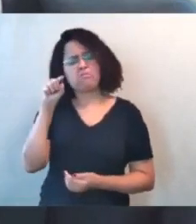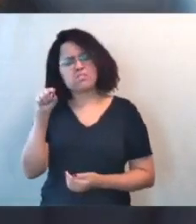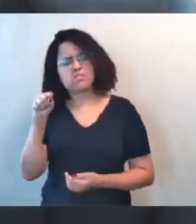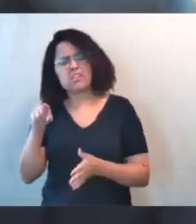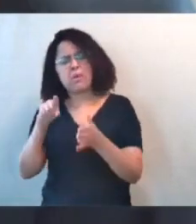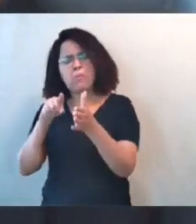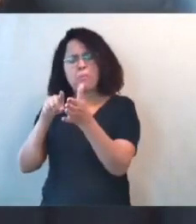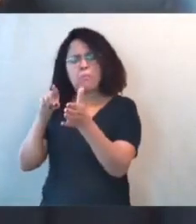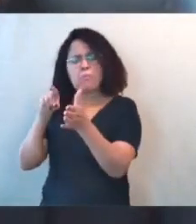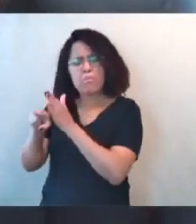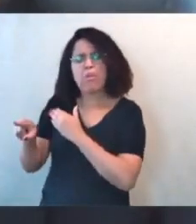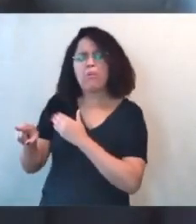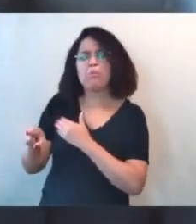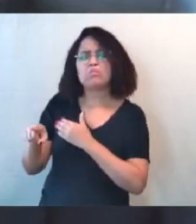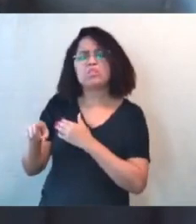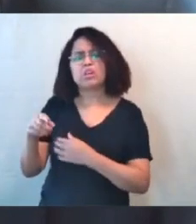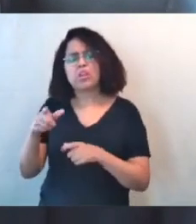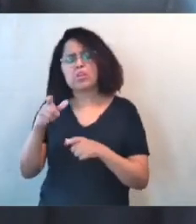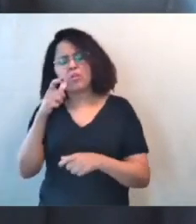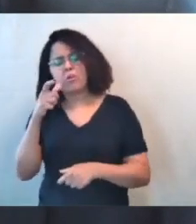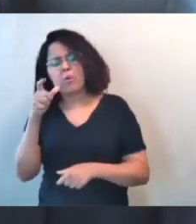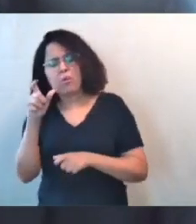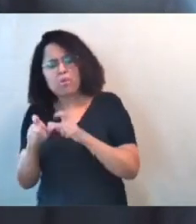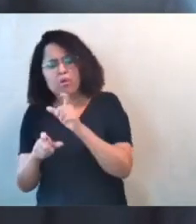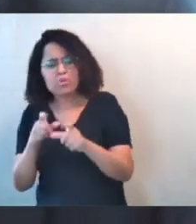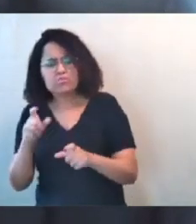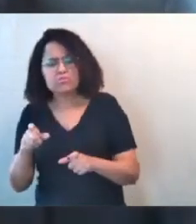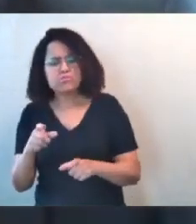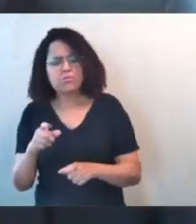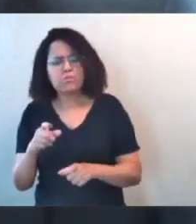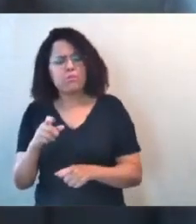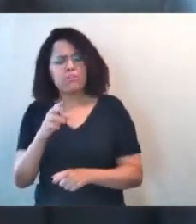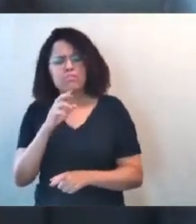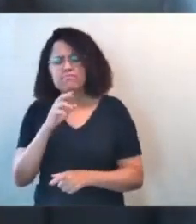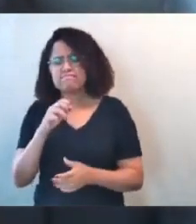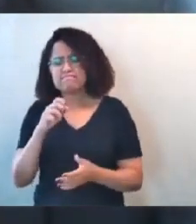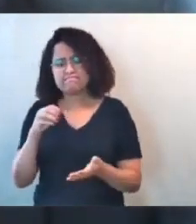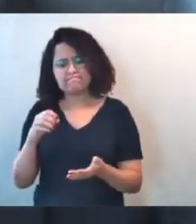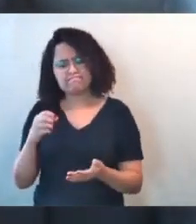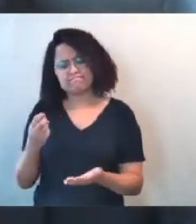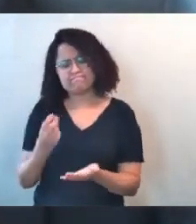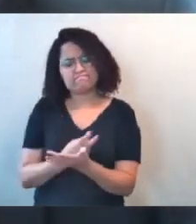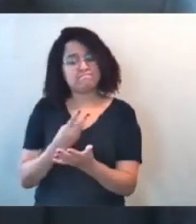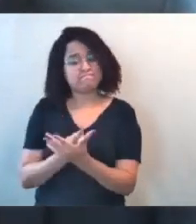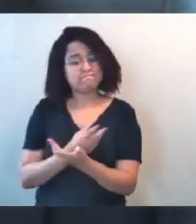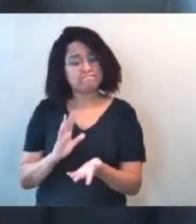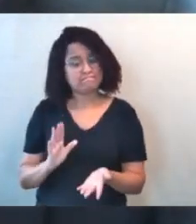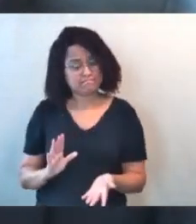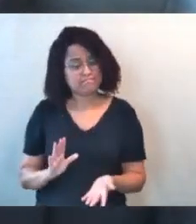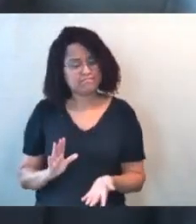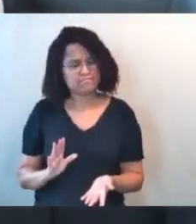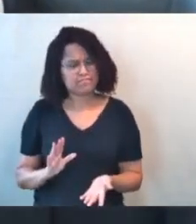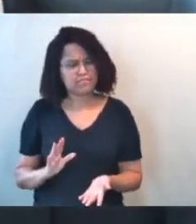Está sem som, Andrei. Não, vereador, eu acho que o senhor está perguntando para a pessoa errada. Eu li essa pergunta, não.